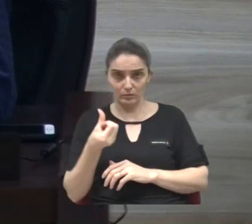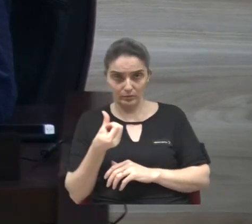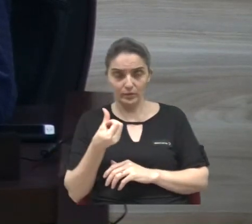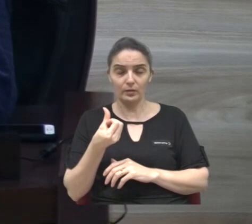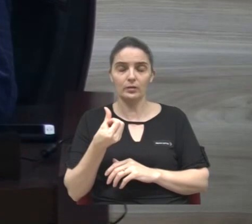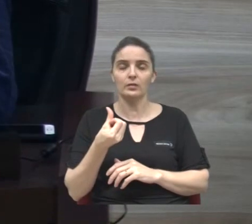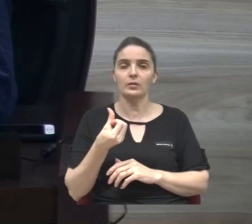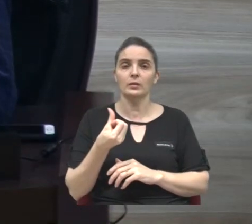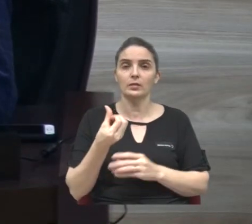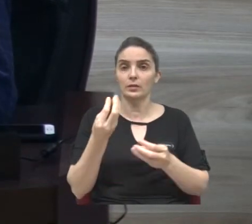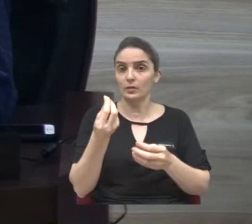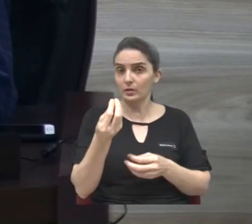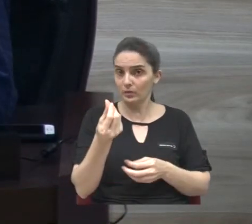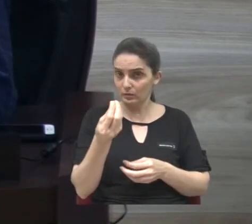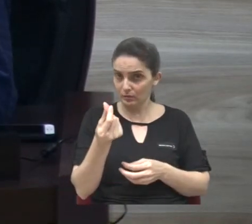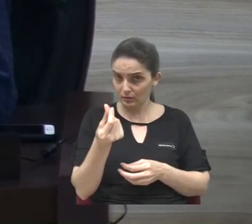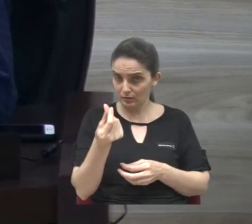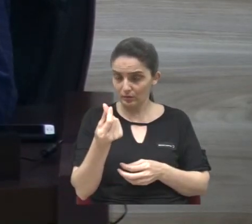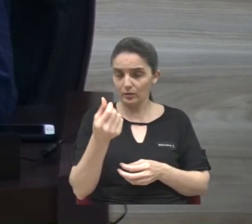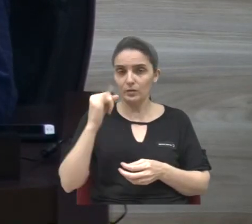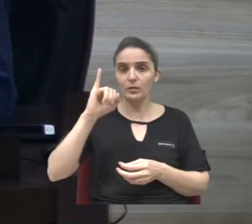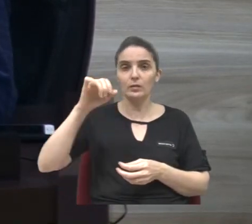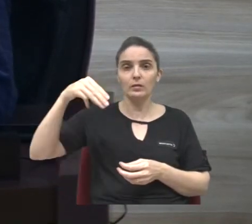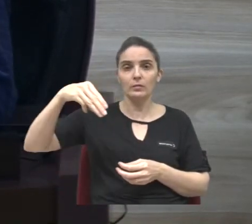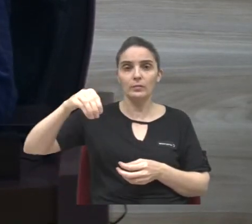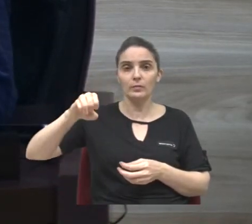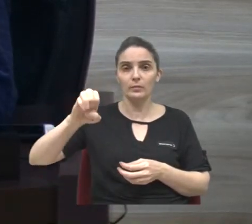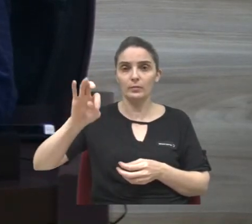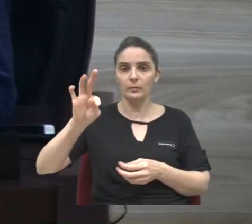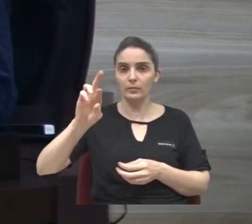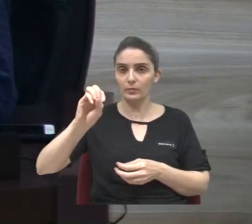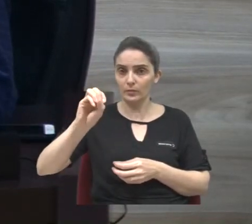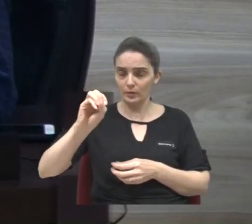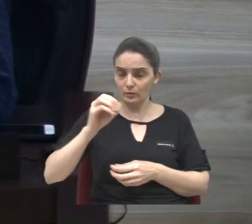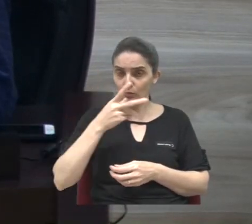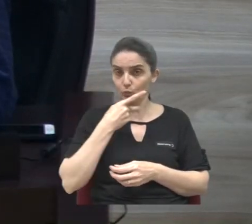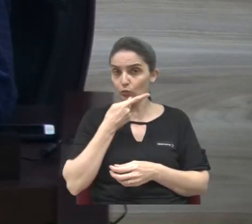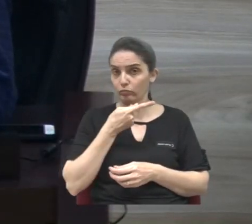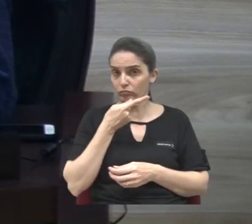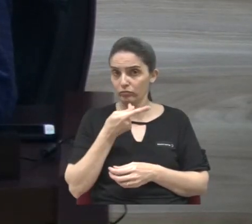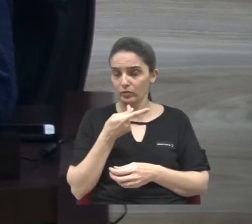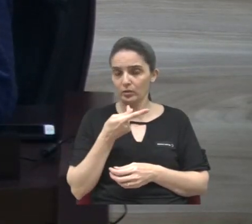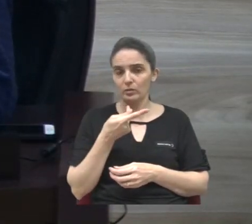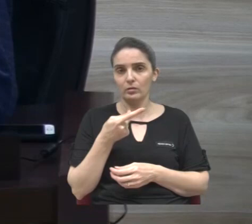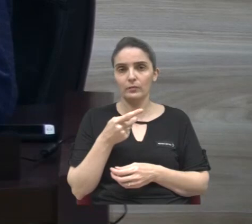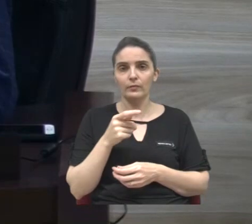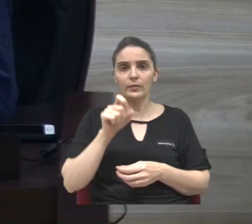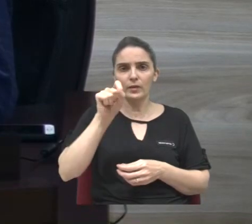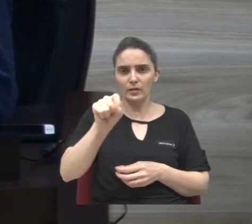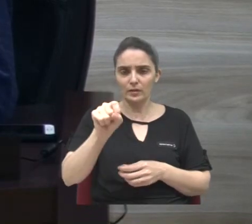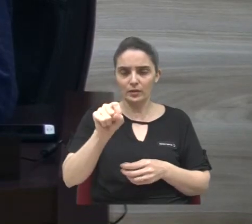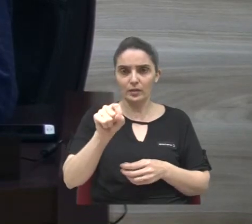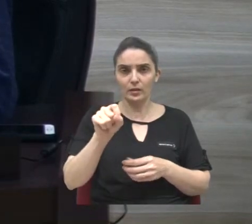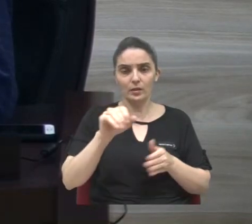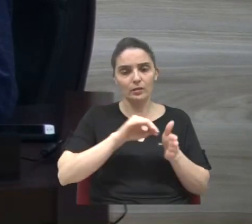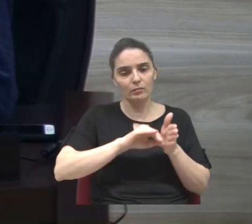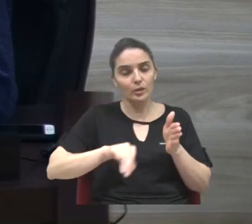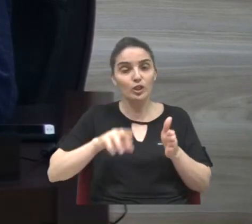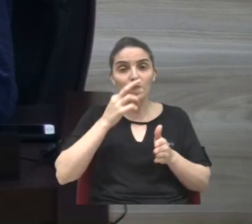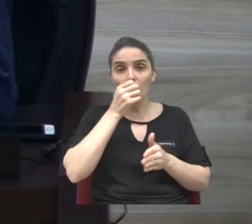Qualidade Industrial, Inmetro, diz que, em condições de utilização, qualquer dispositivo adicional projetado para